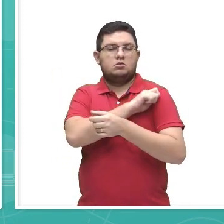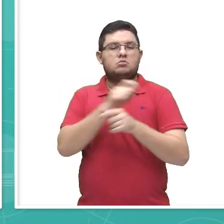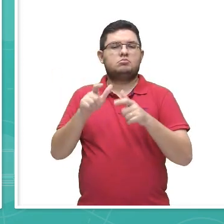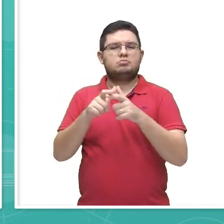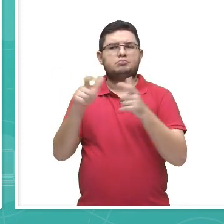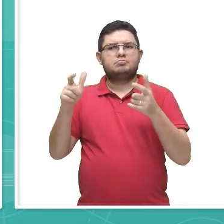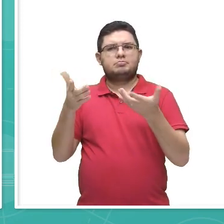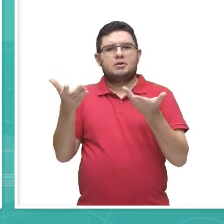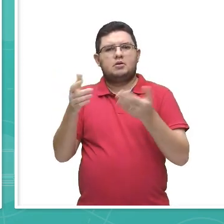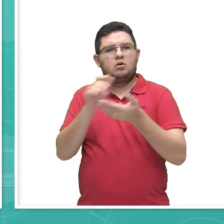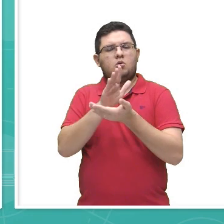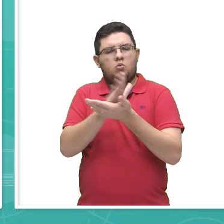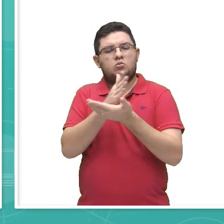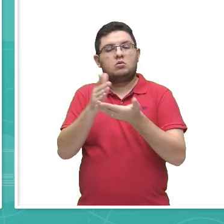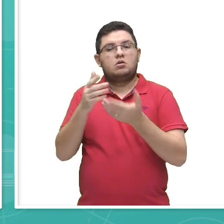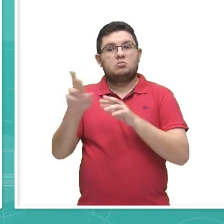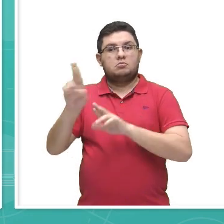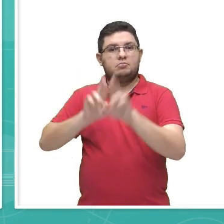então.